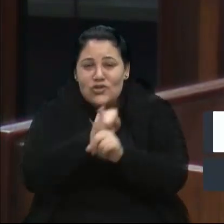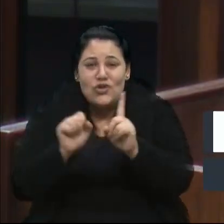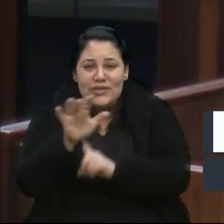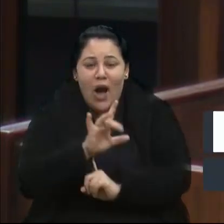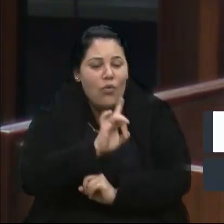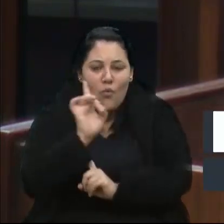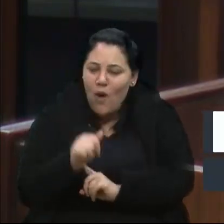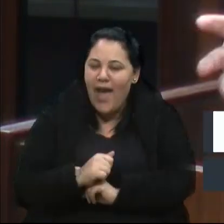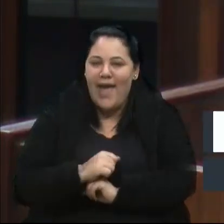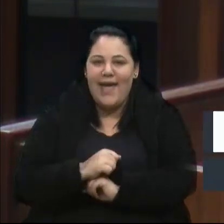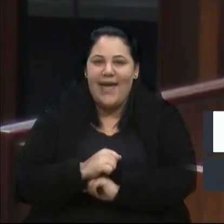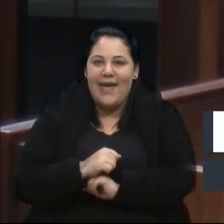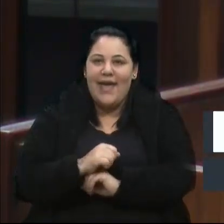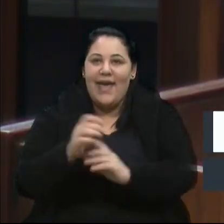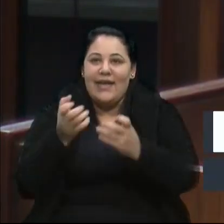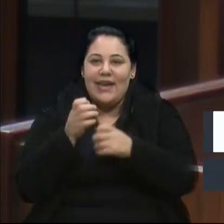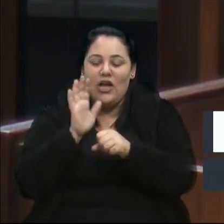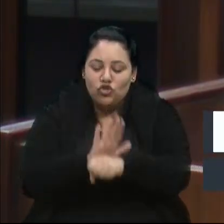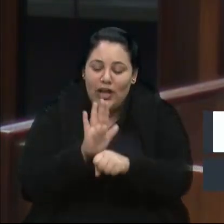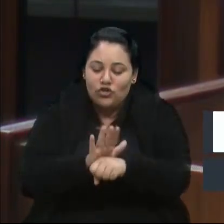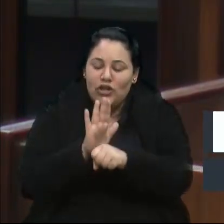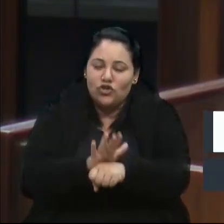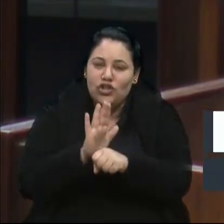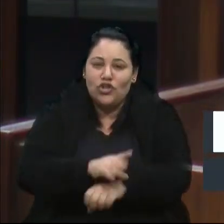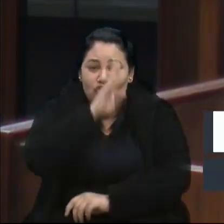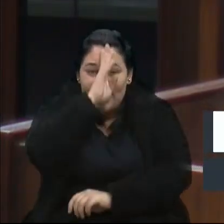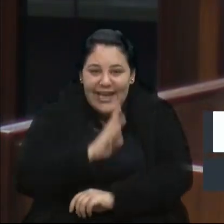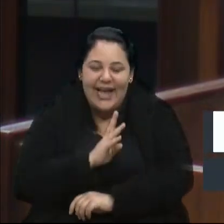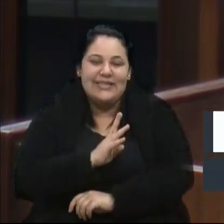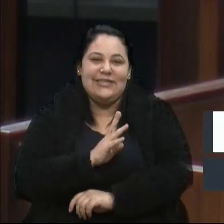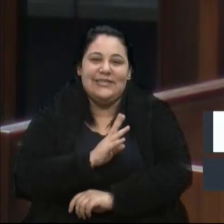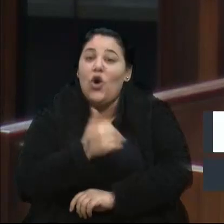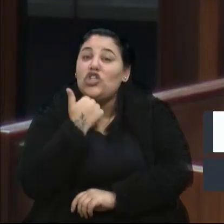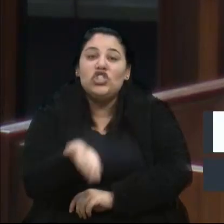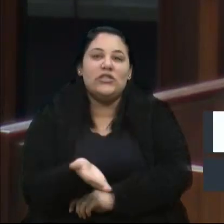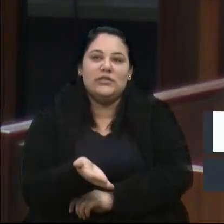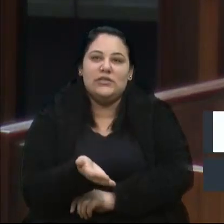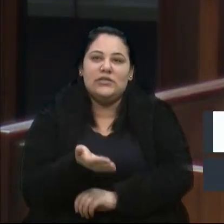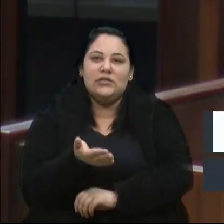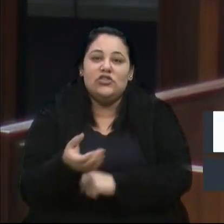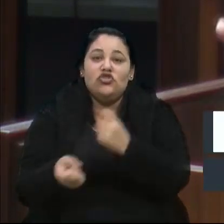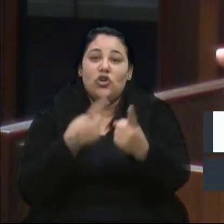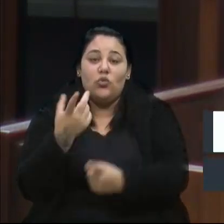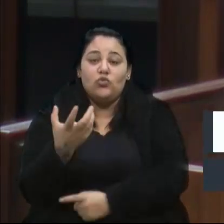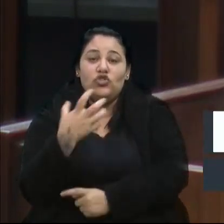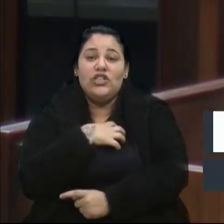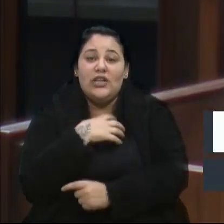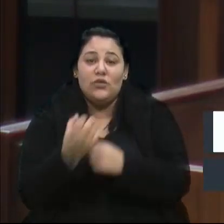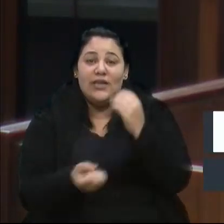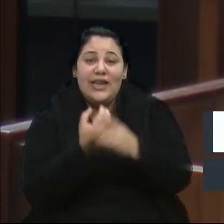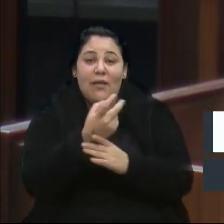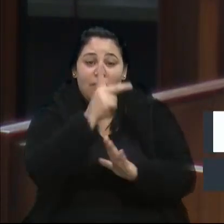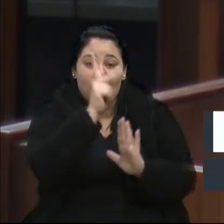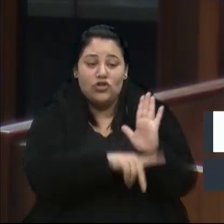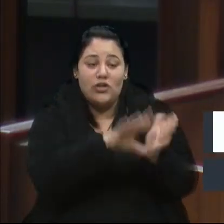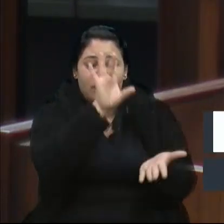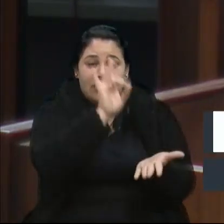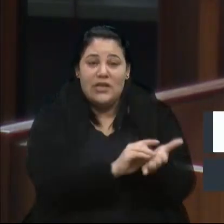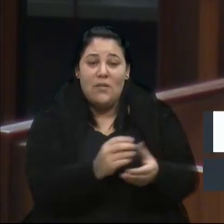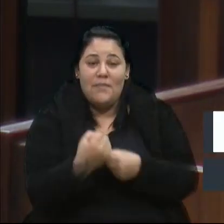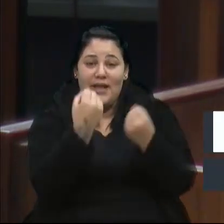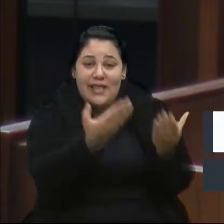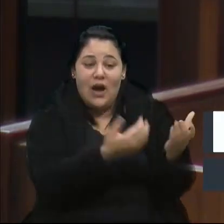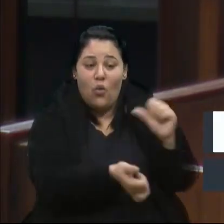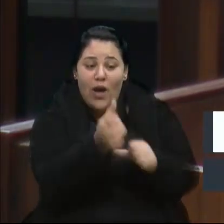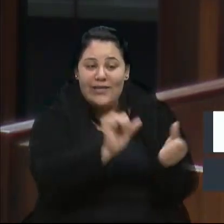de cada vez crescer mais dessa forma e poder agora, de alguma forma, nós criarmos projetos para qualificar